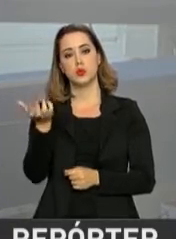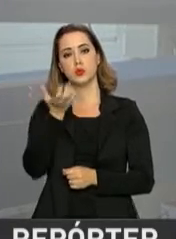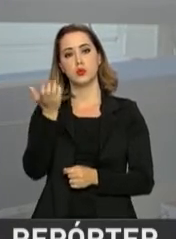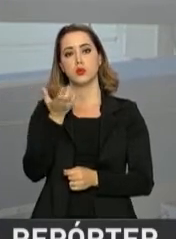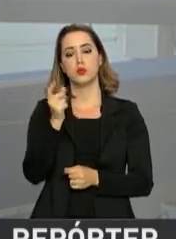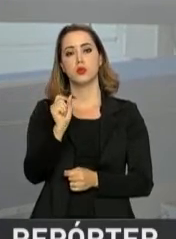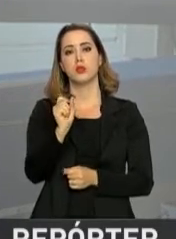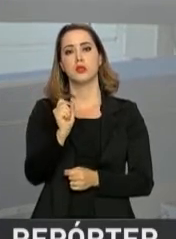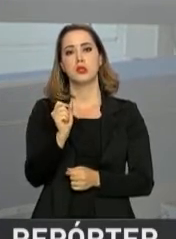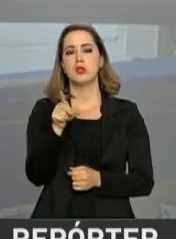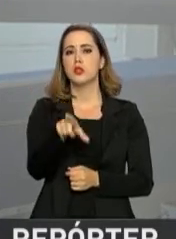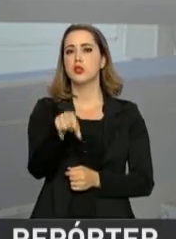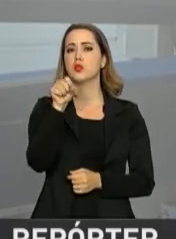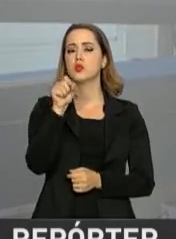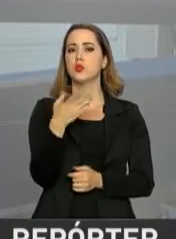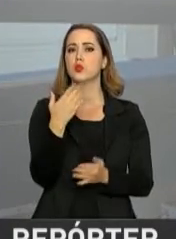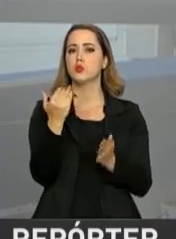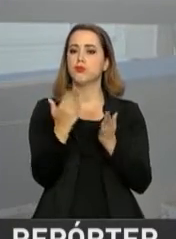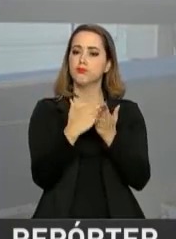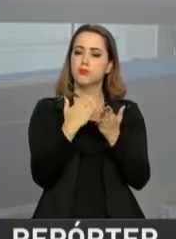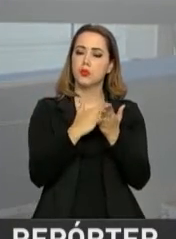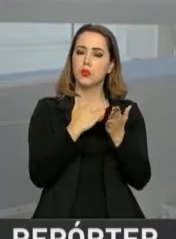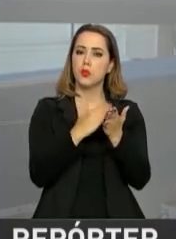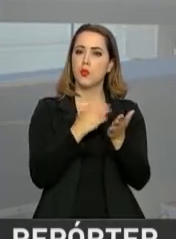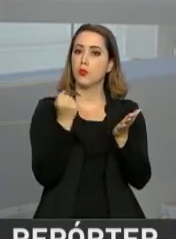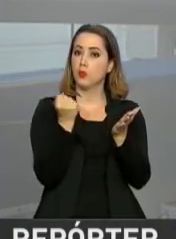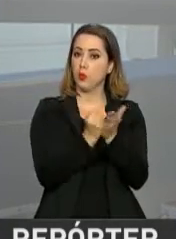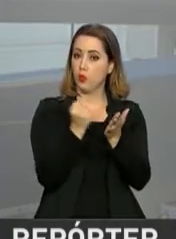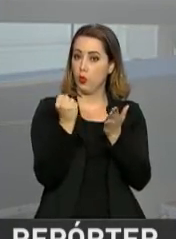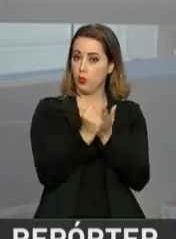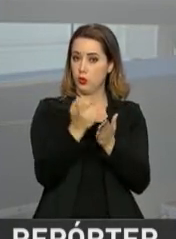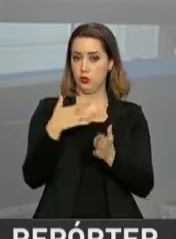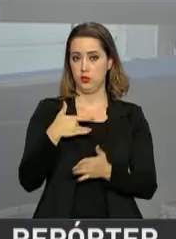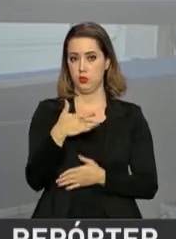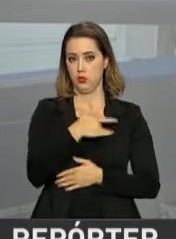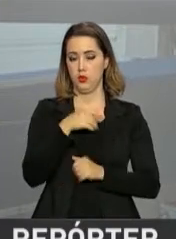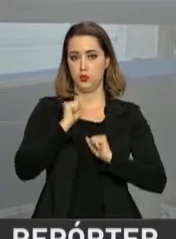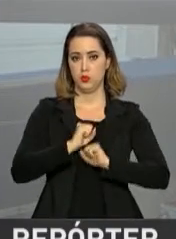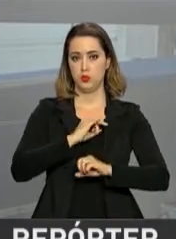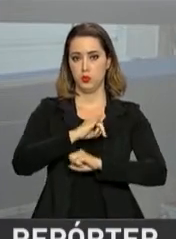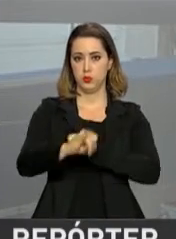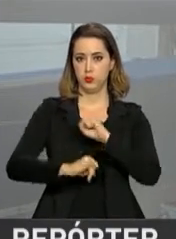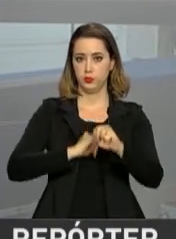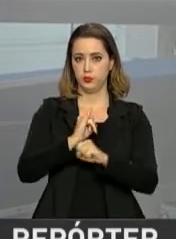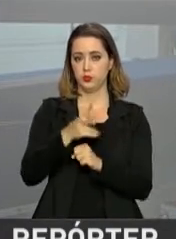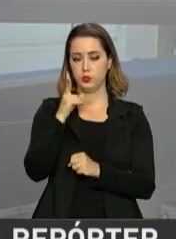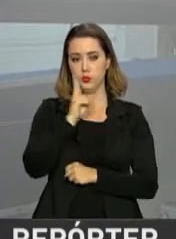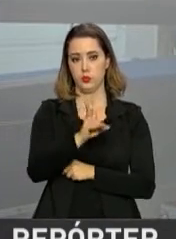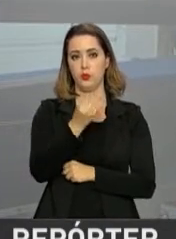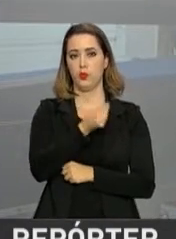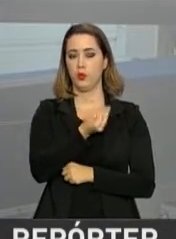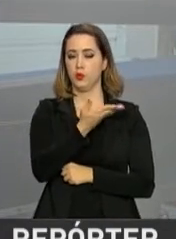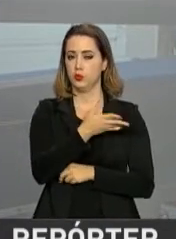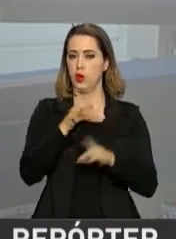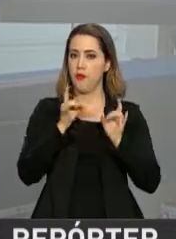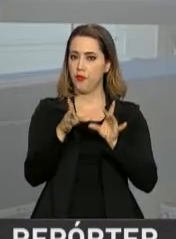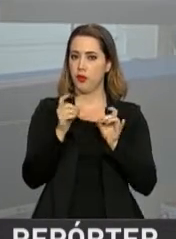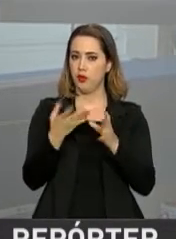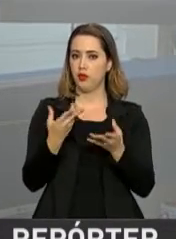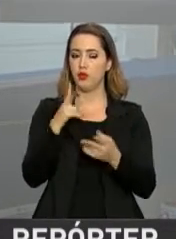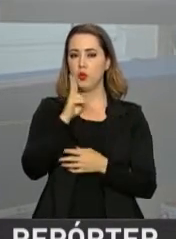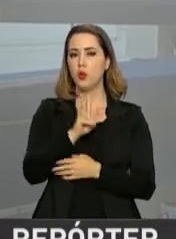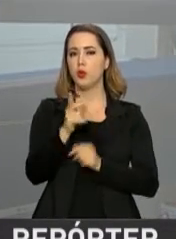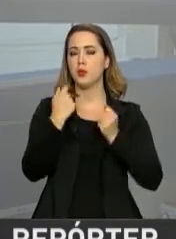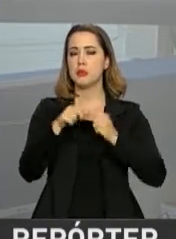de saúde agora eles podem fazer isso pela internet confira na reportagem como vai funcionar essa venda e o que o consumidor deve observar